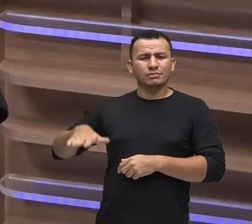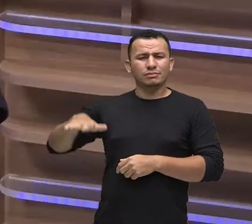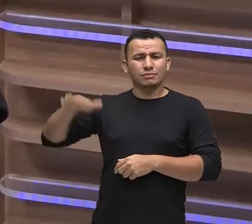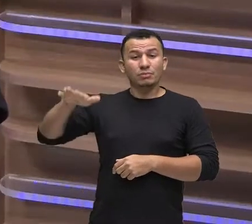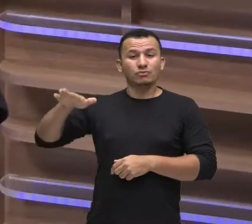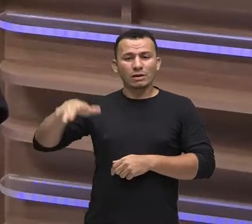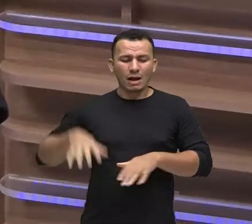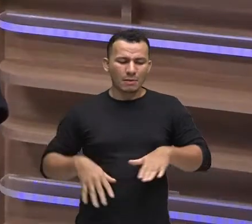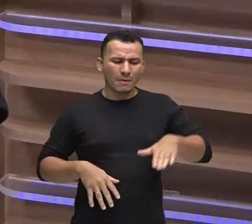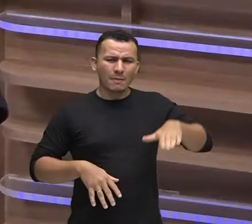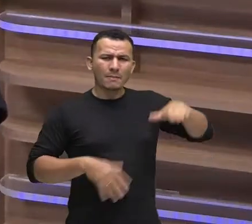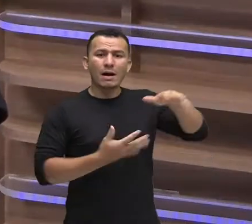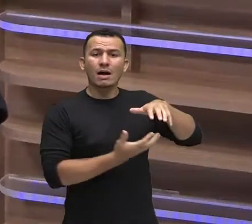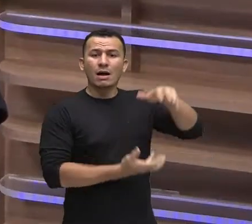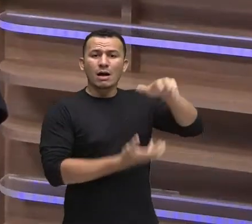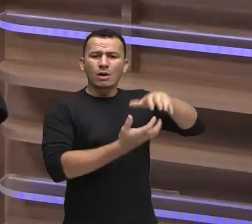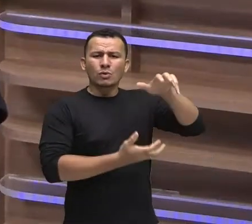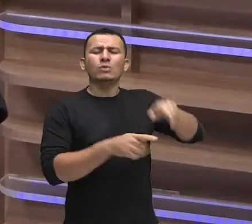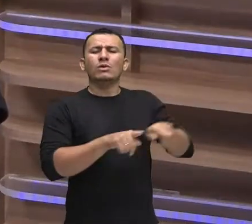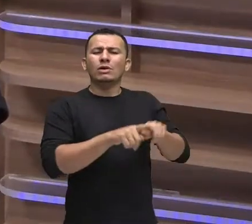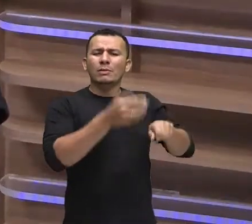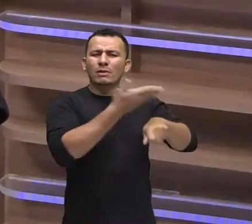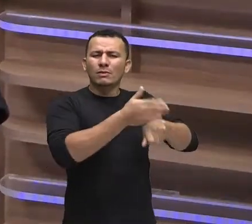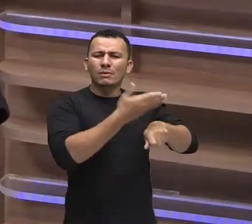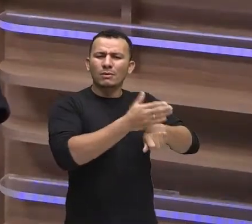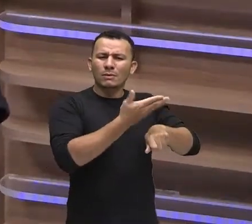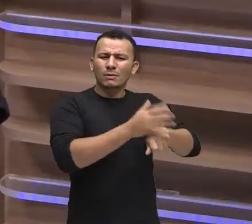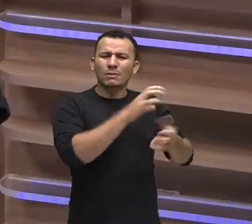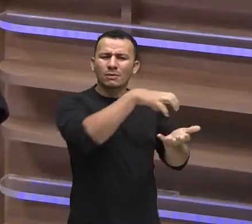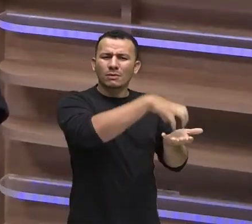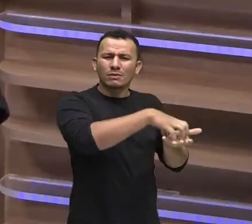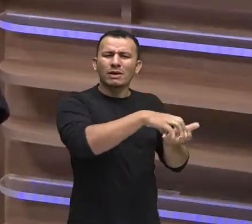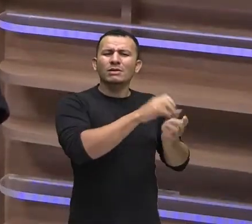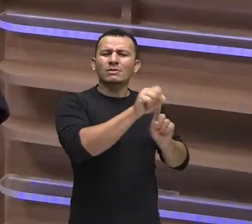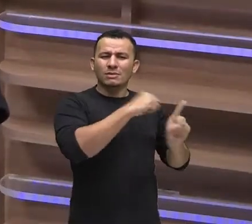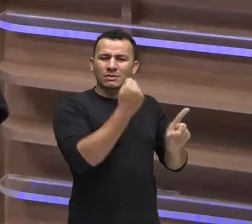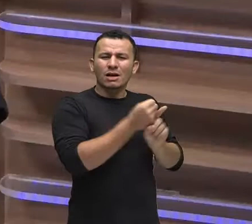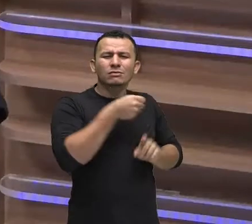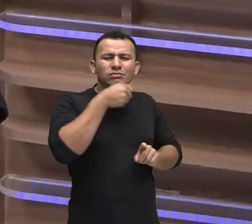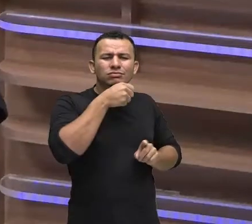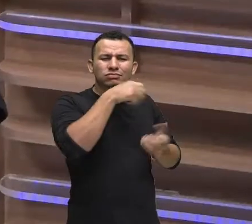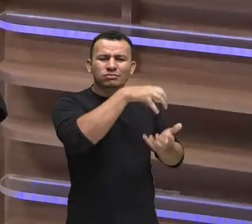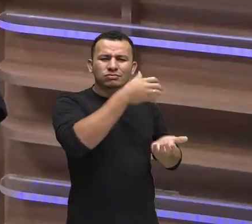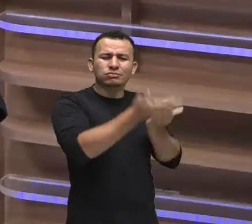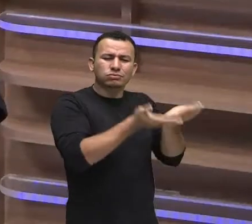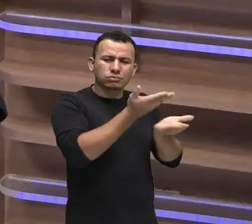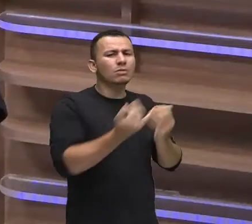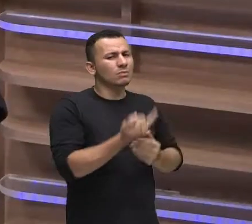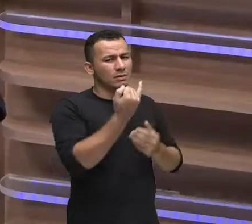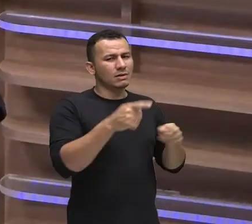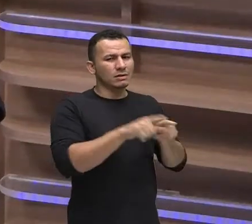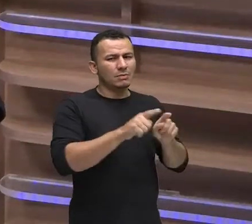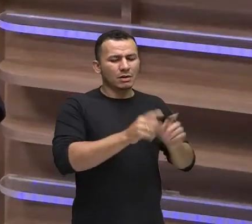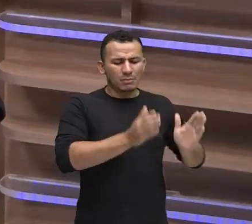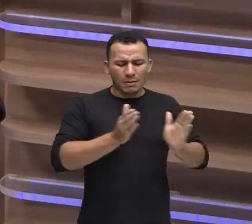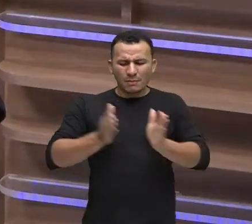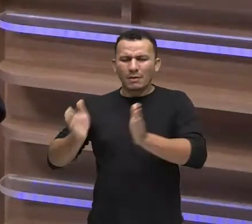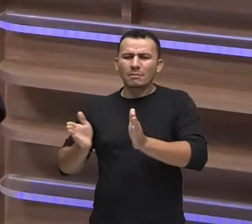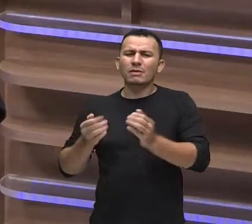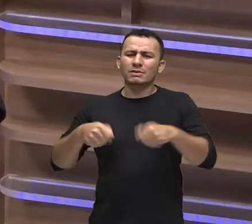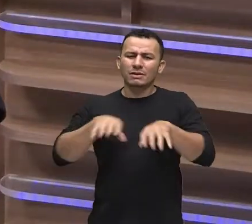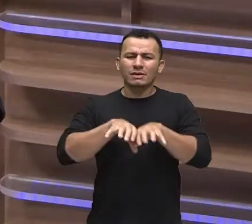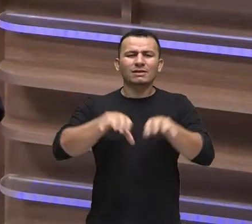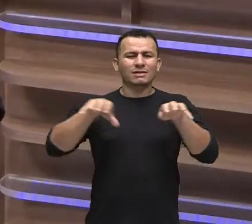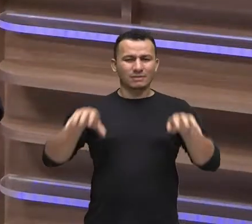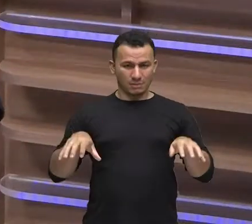até as práticas lá dos idosos nos centros sociais. É importante a brincadeira, mas a gente precisa só separar um pouquinho os